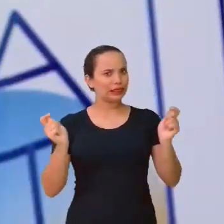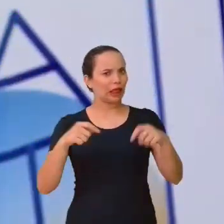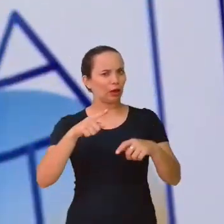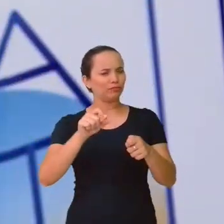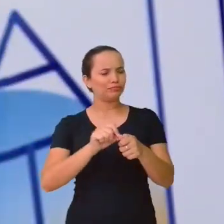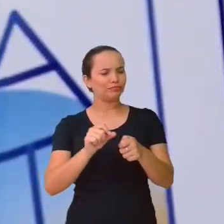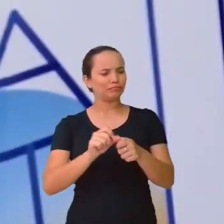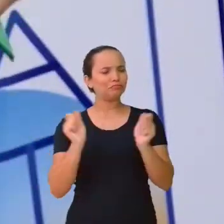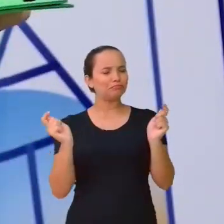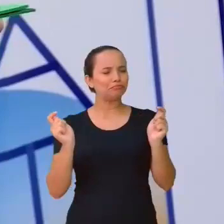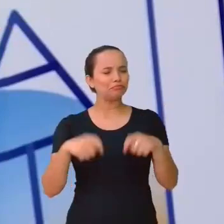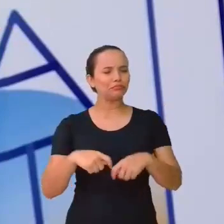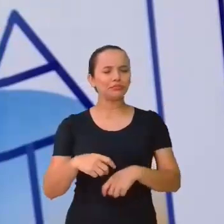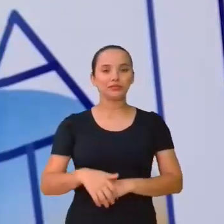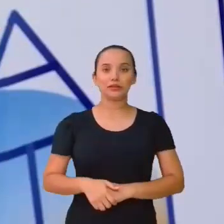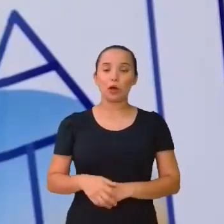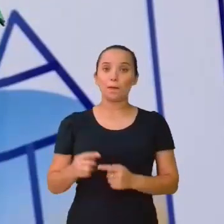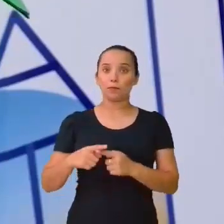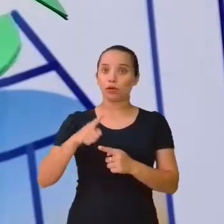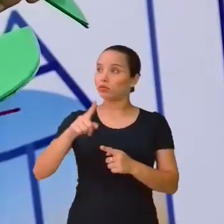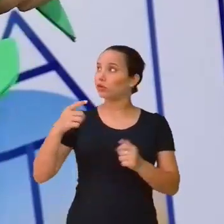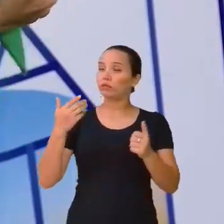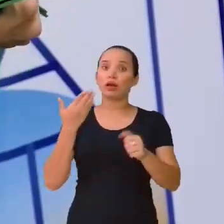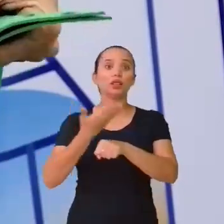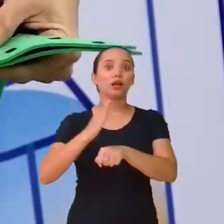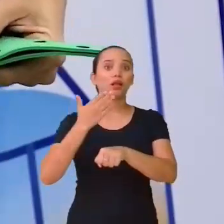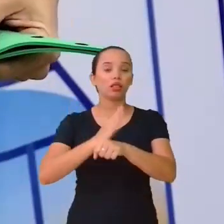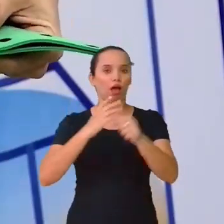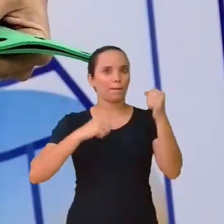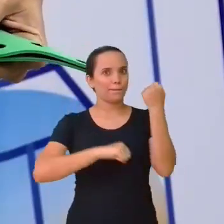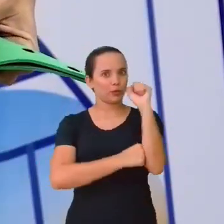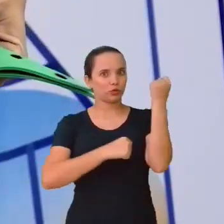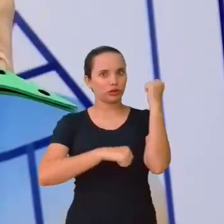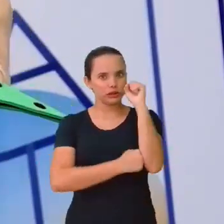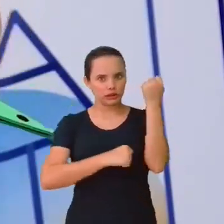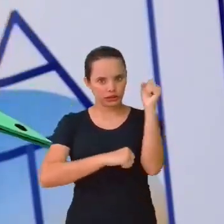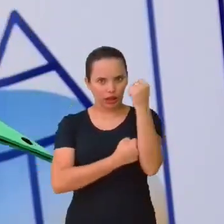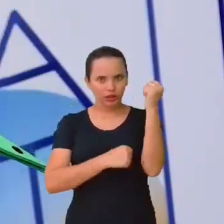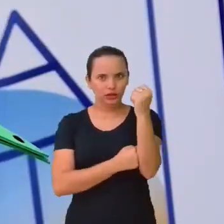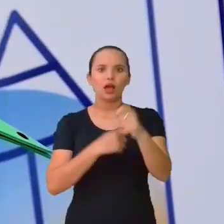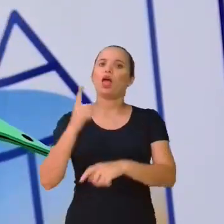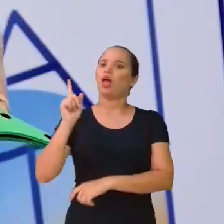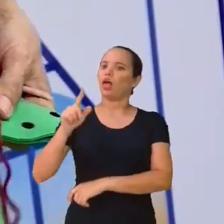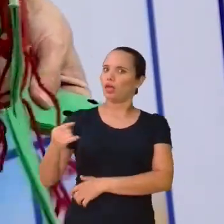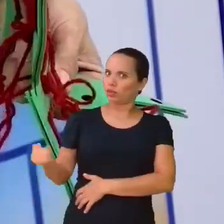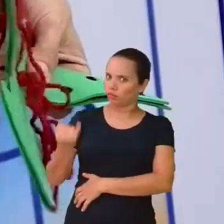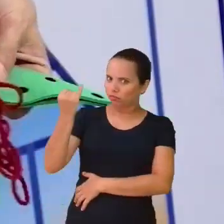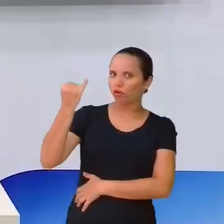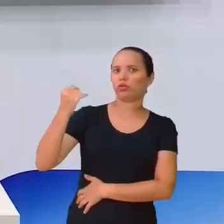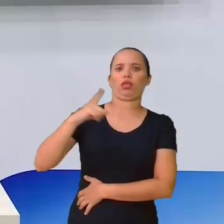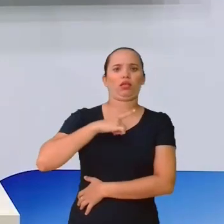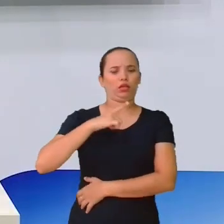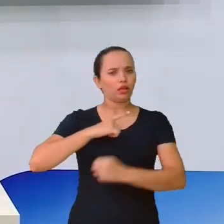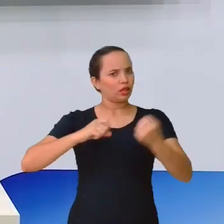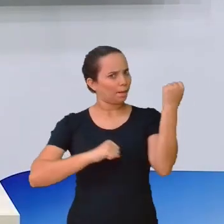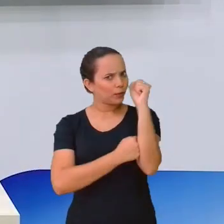sua casa a motricidade, que é tão importante, não é, gente? Quando a estudante precisa pegar bem no lápis.